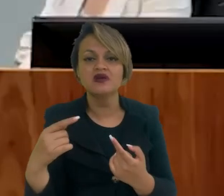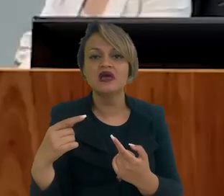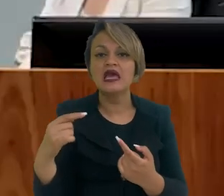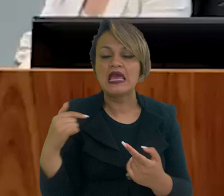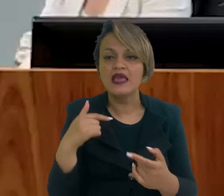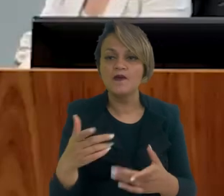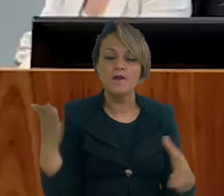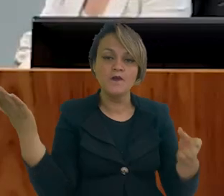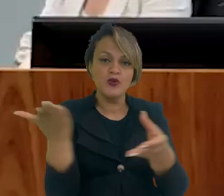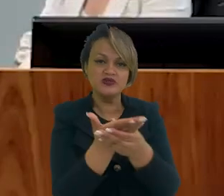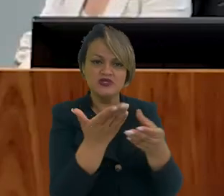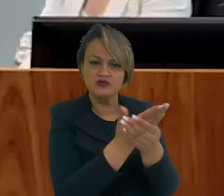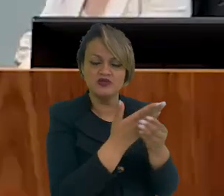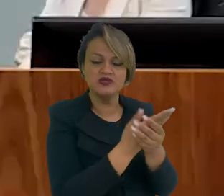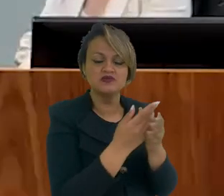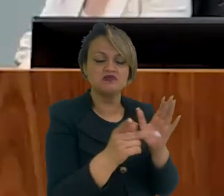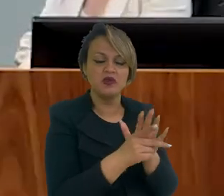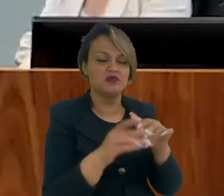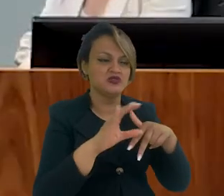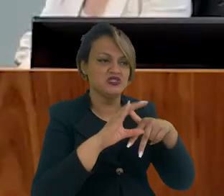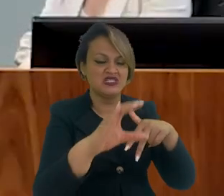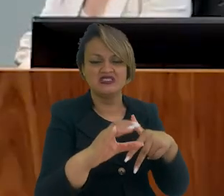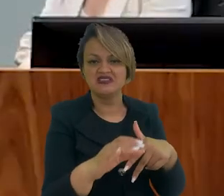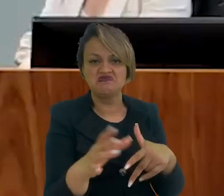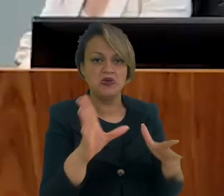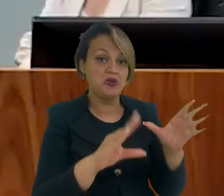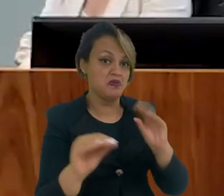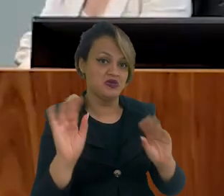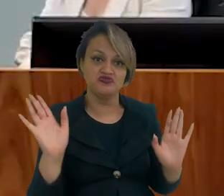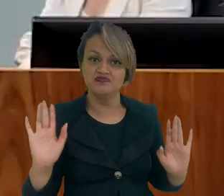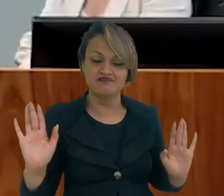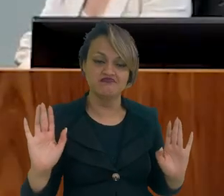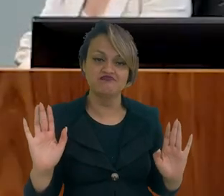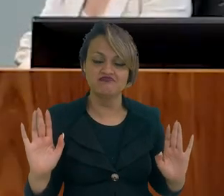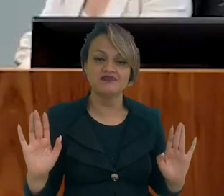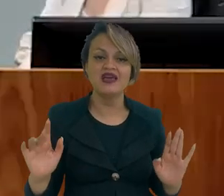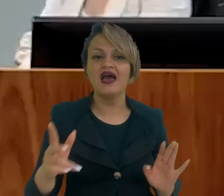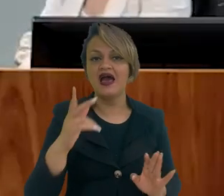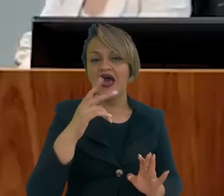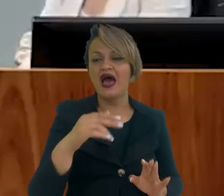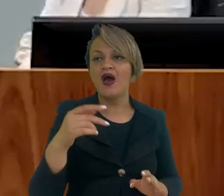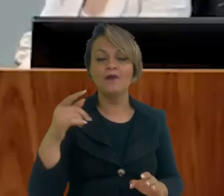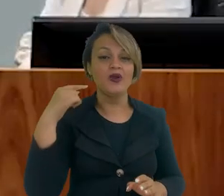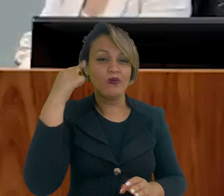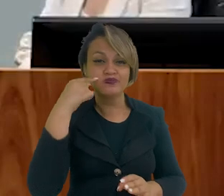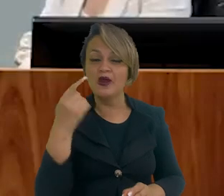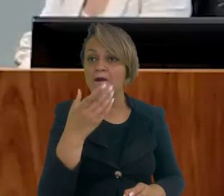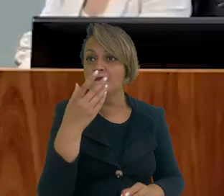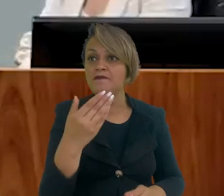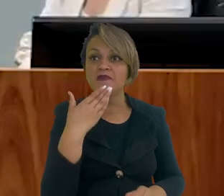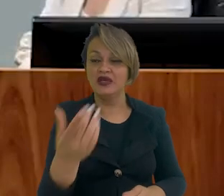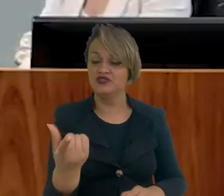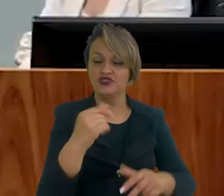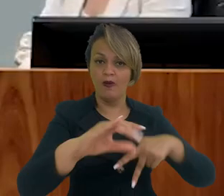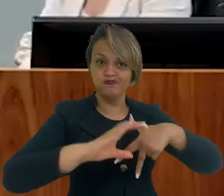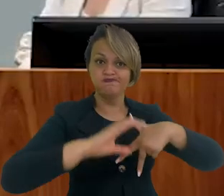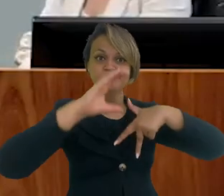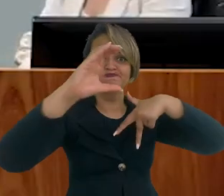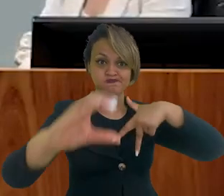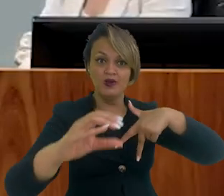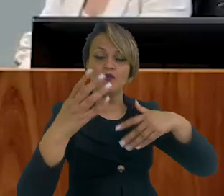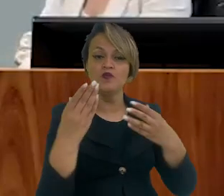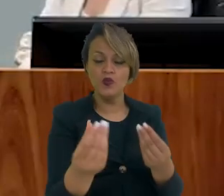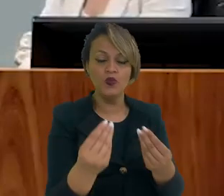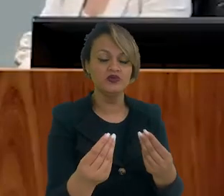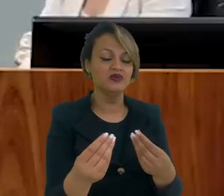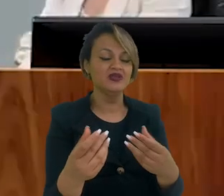para o seu advogado né é Eu praticamente não movo ações quase indenizatórias no escritório Por orientação